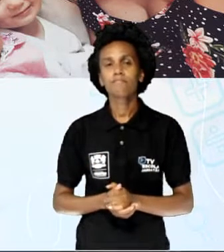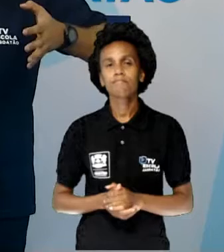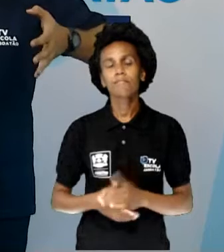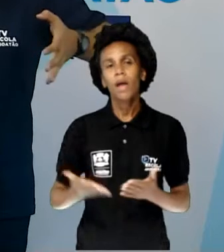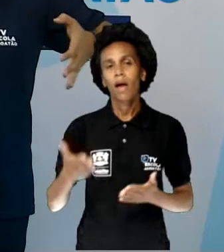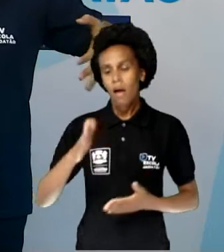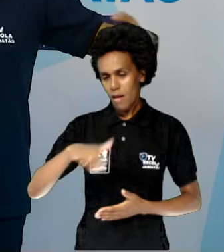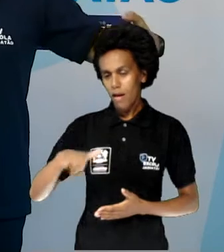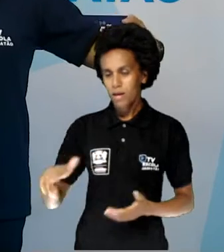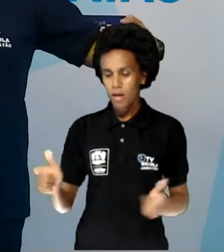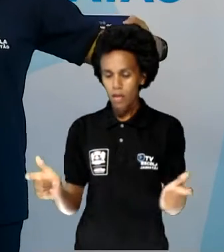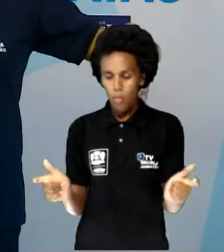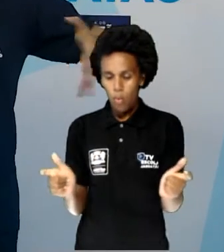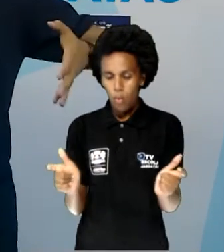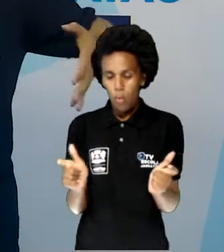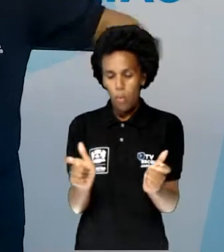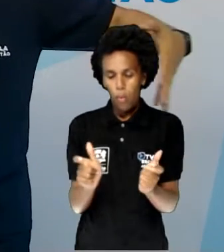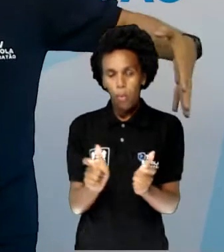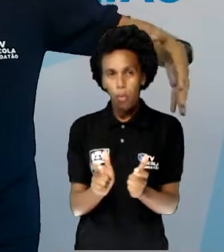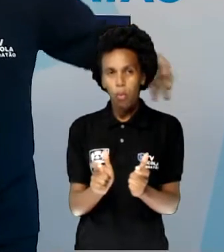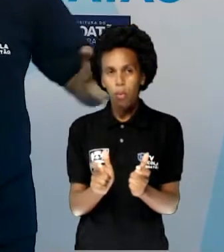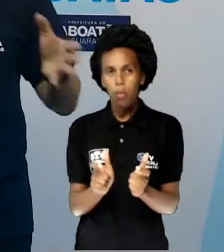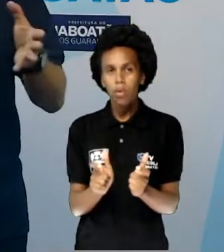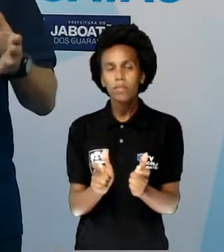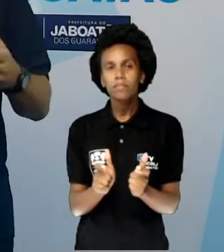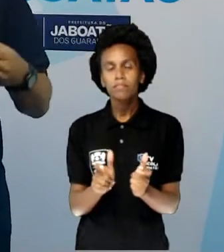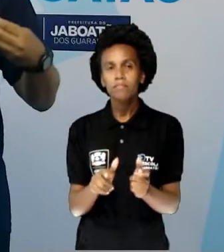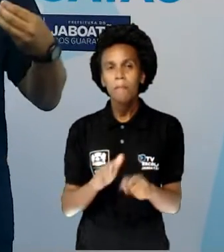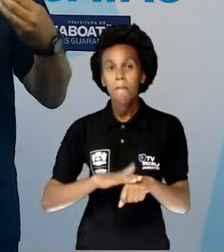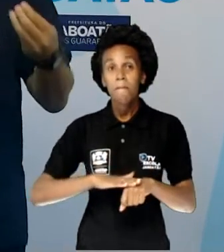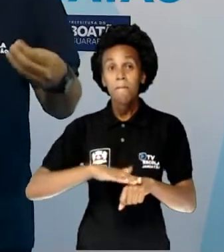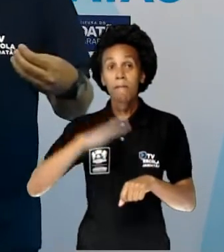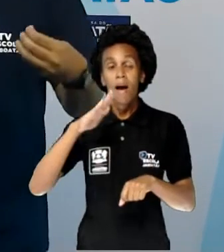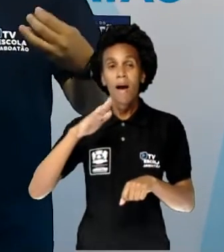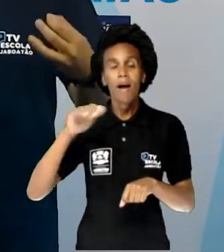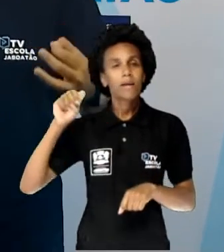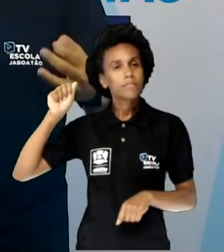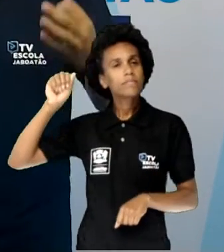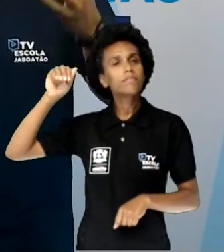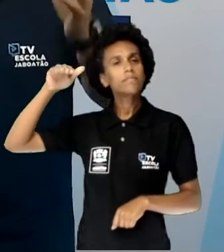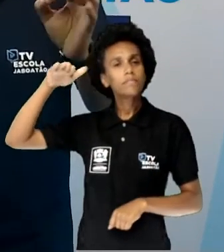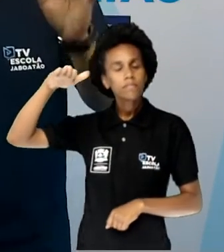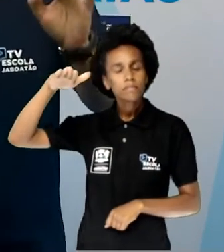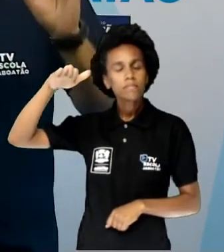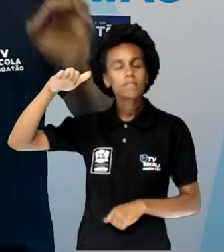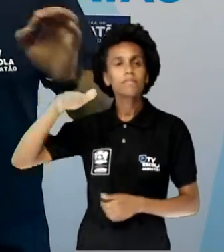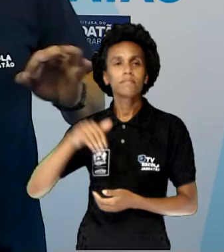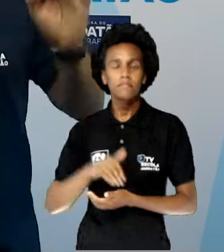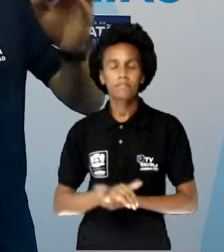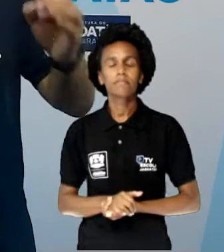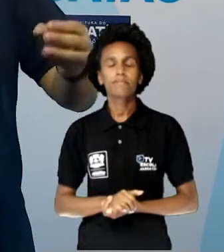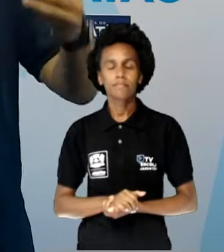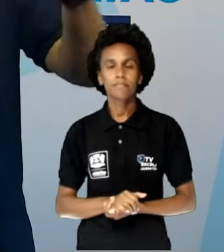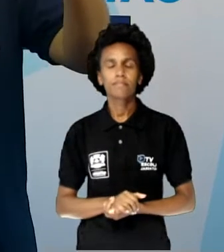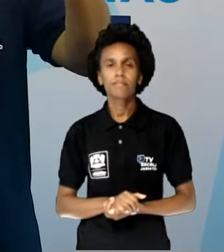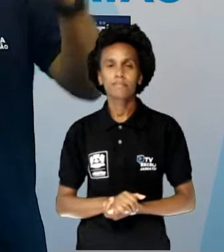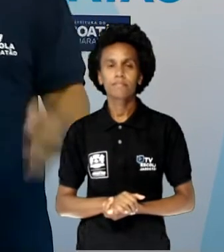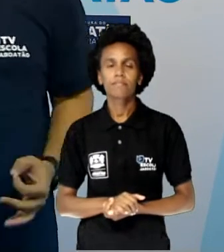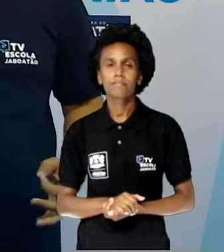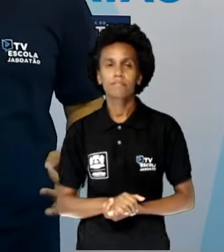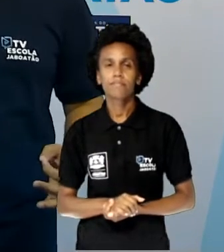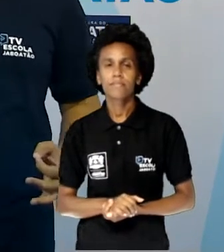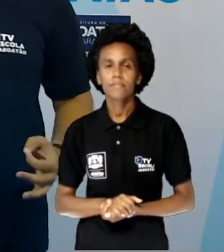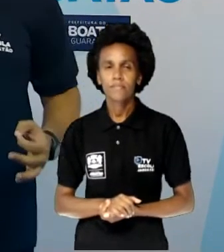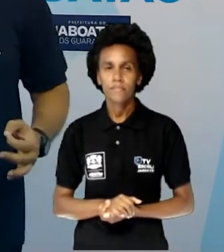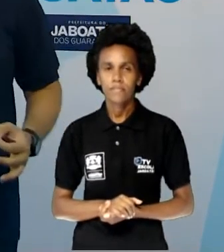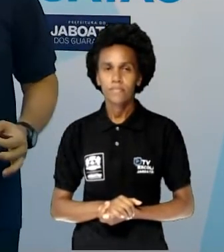tela, o corpo mais largo, ele indica que temos uma população predominantemente